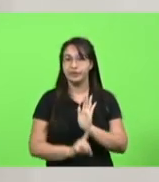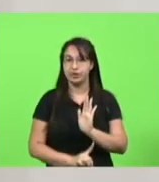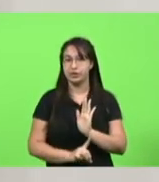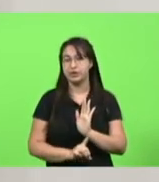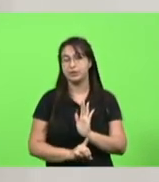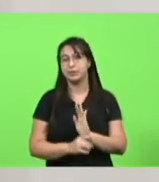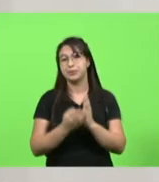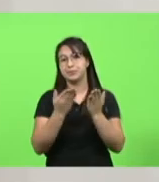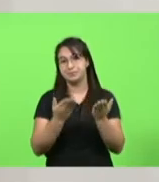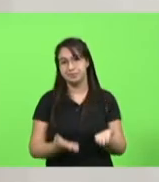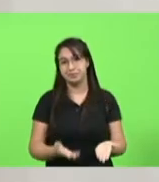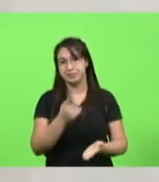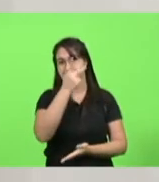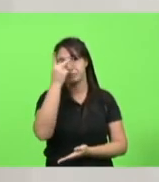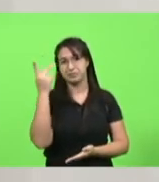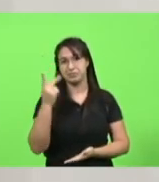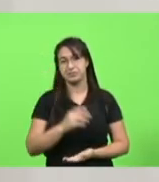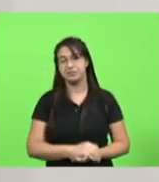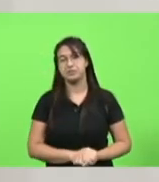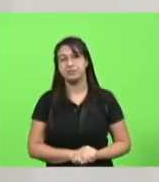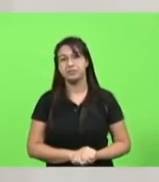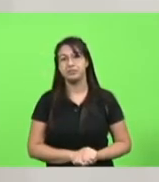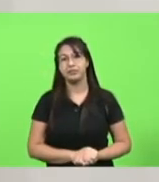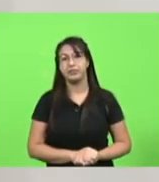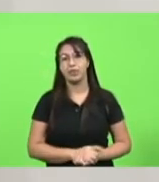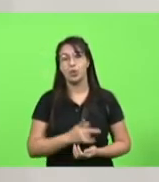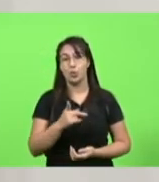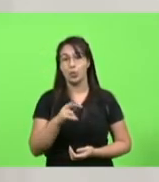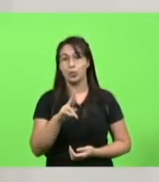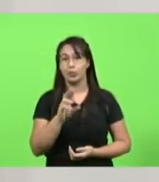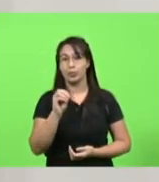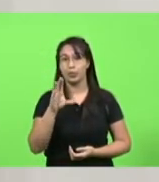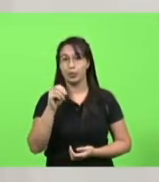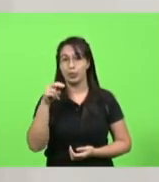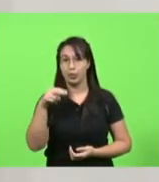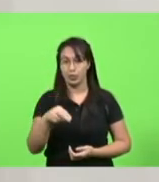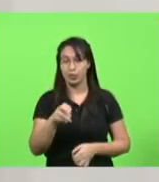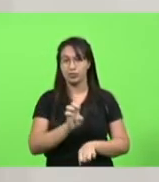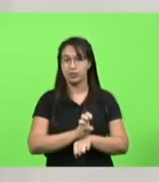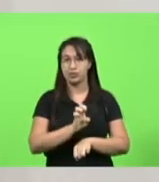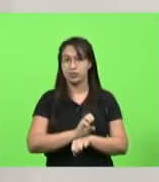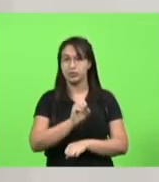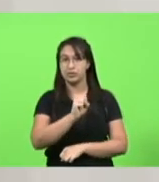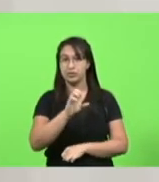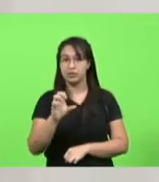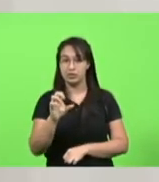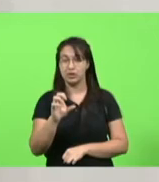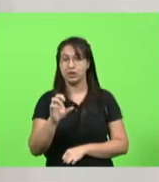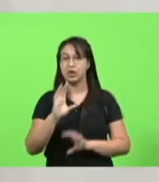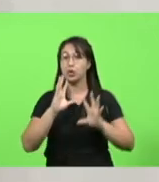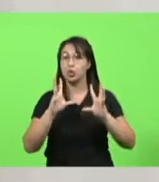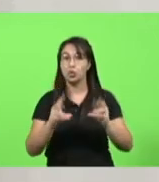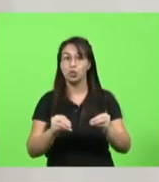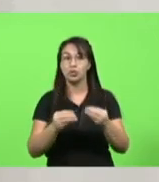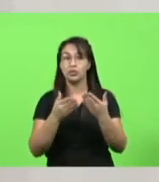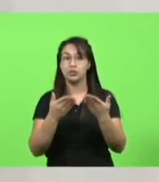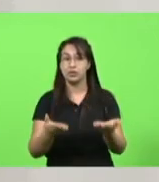consumidores. Embora o PROCON estadual de Santa Catarina parta da premissa de que todos os consumidores